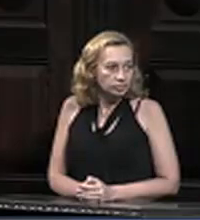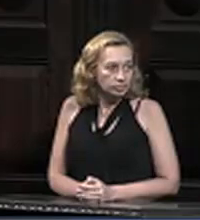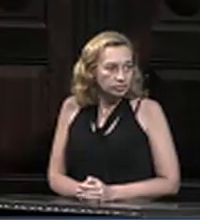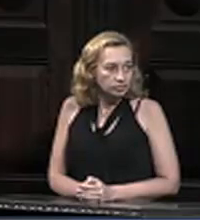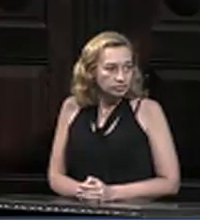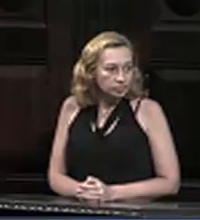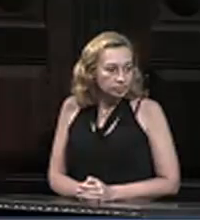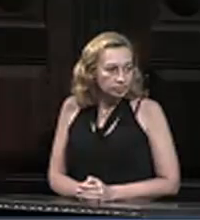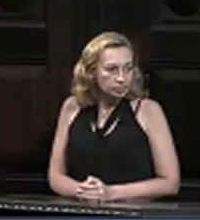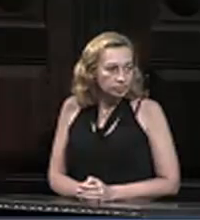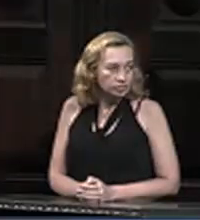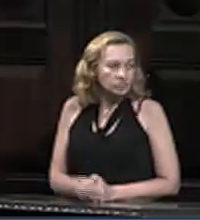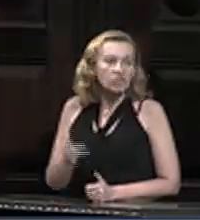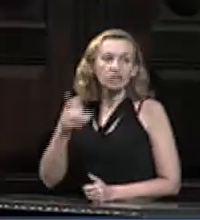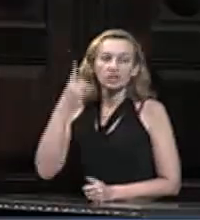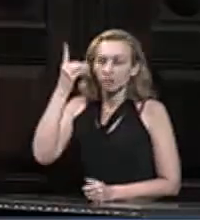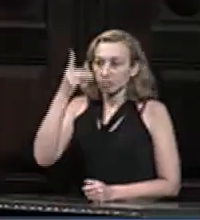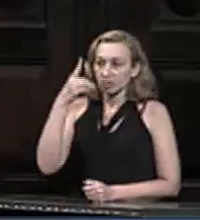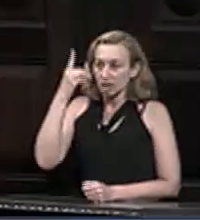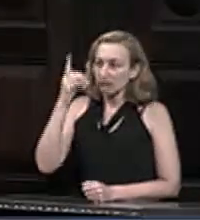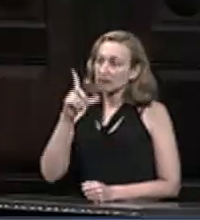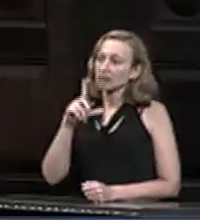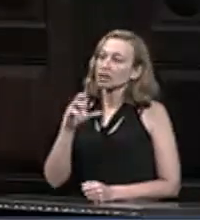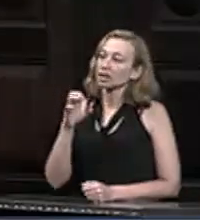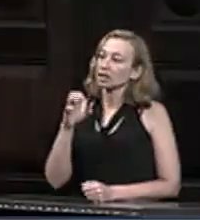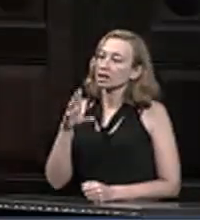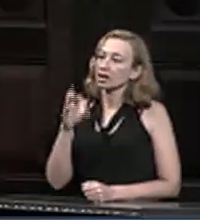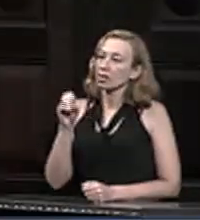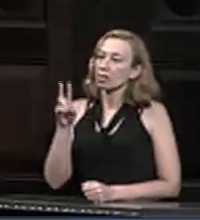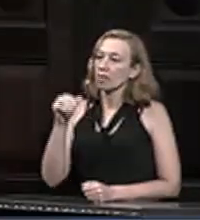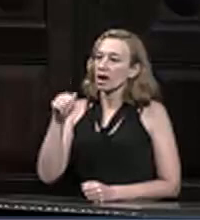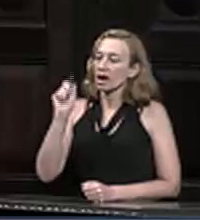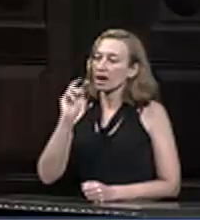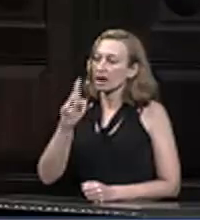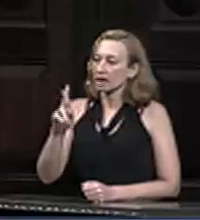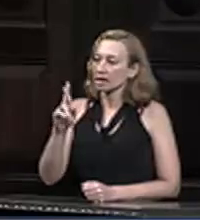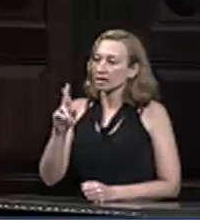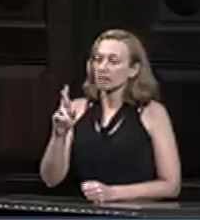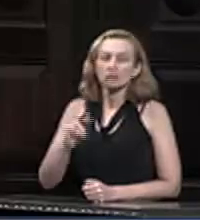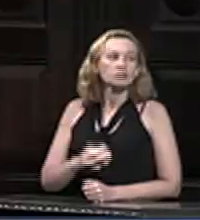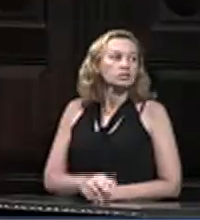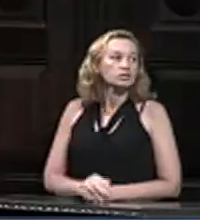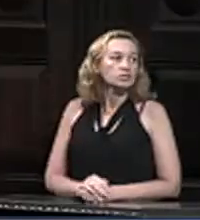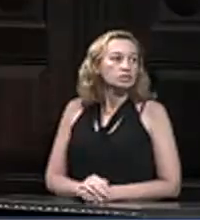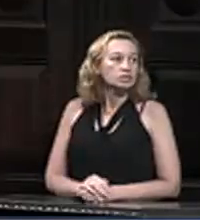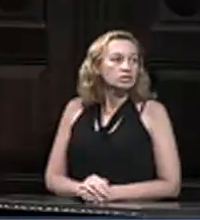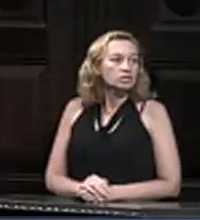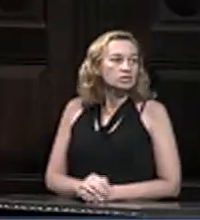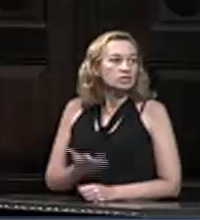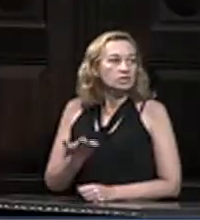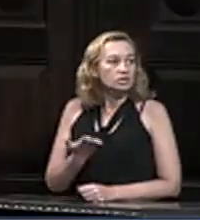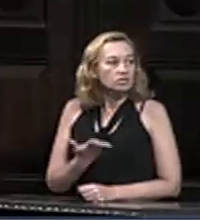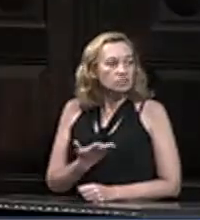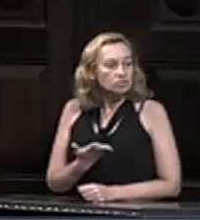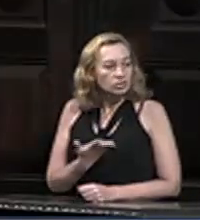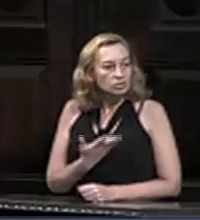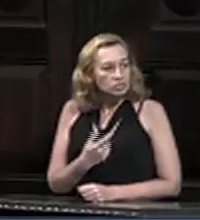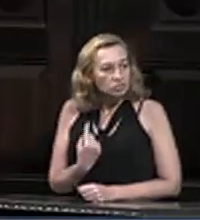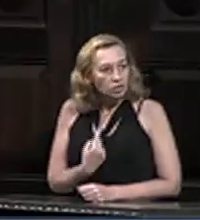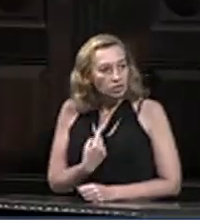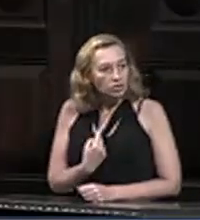Caro deputado Eliomar Coelho, Vossa Excelência, dentre aqueles